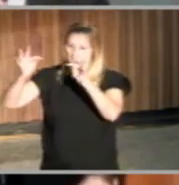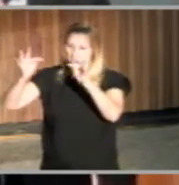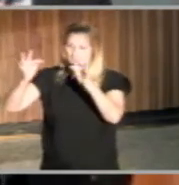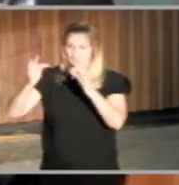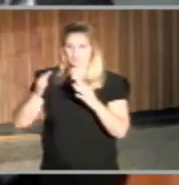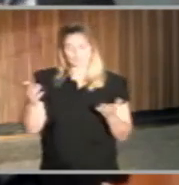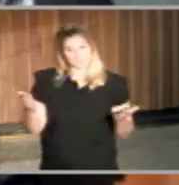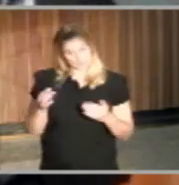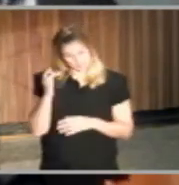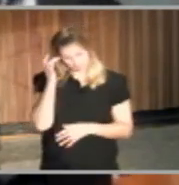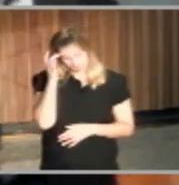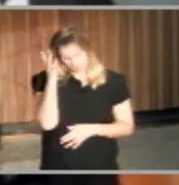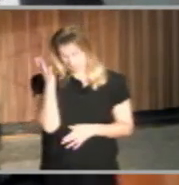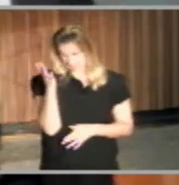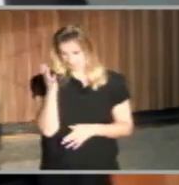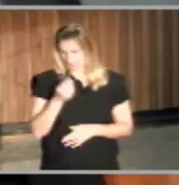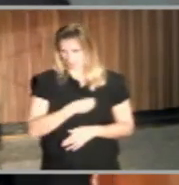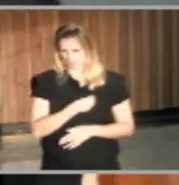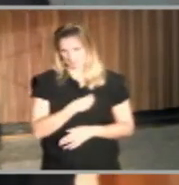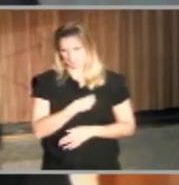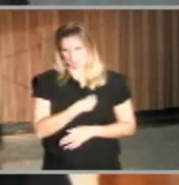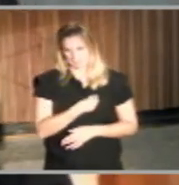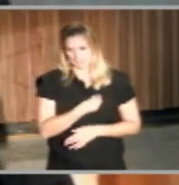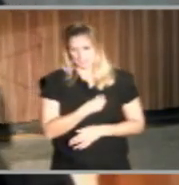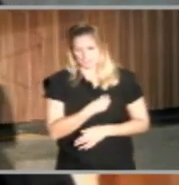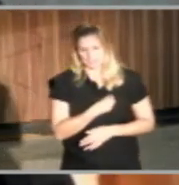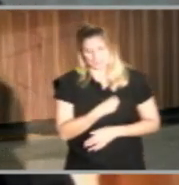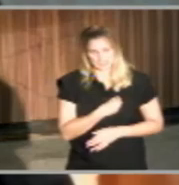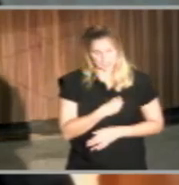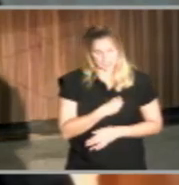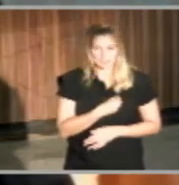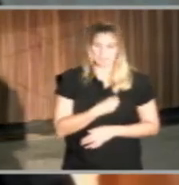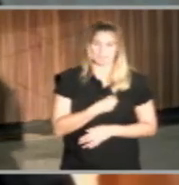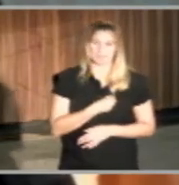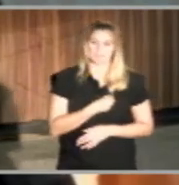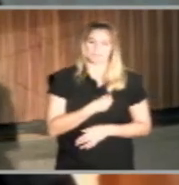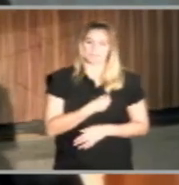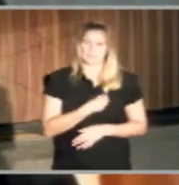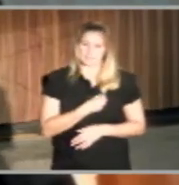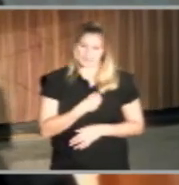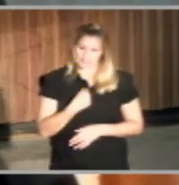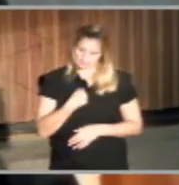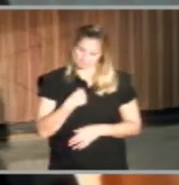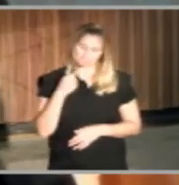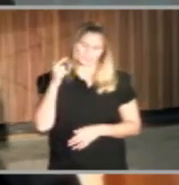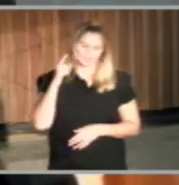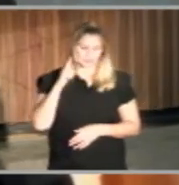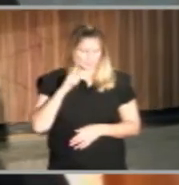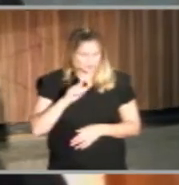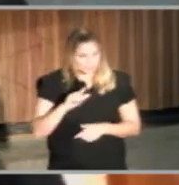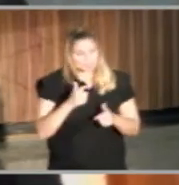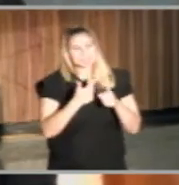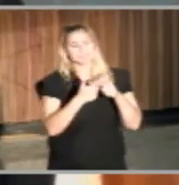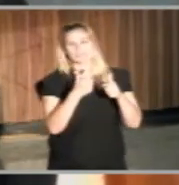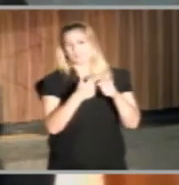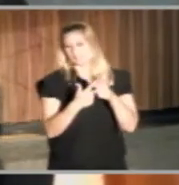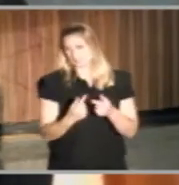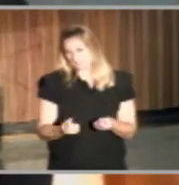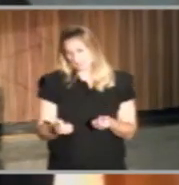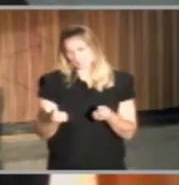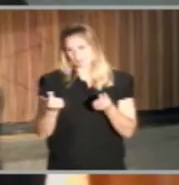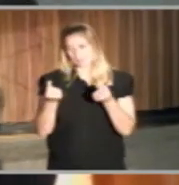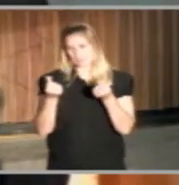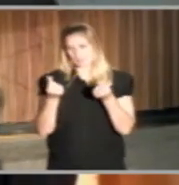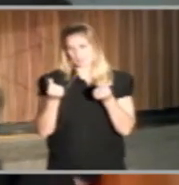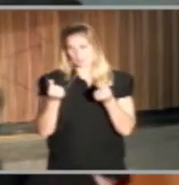fácil viver nessa dinâmica não, né? E eu continuo nessa dinâmica no mês de janeiro, e eu estou aqui angustiado